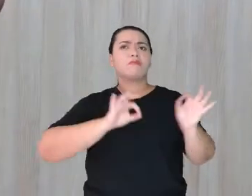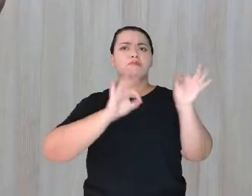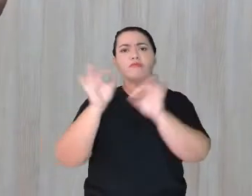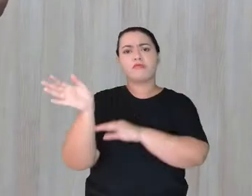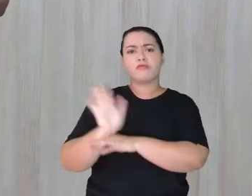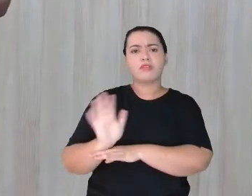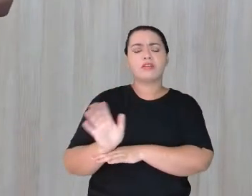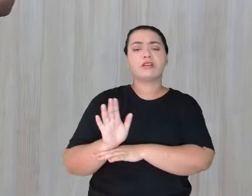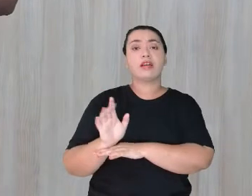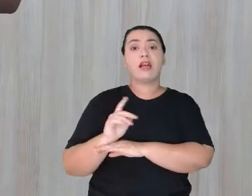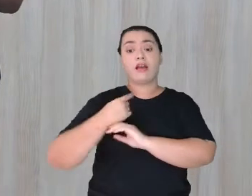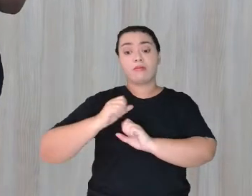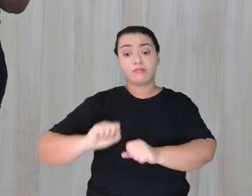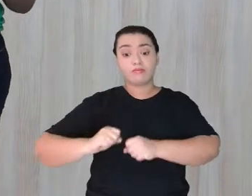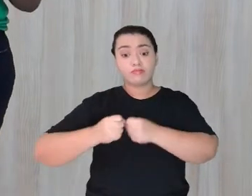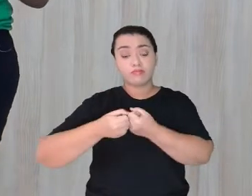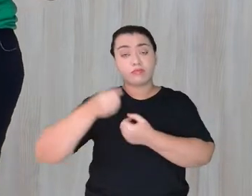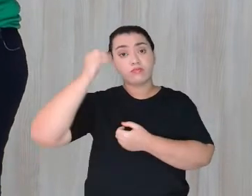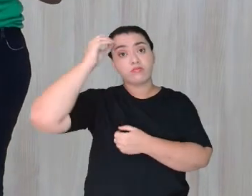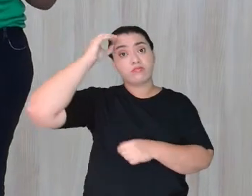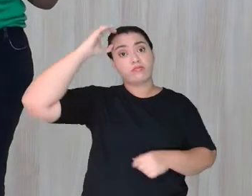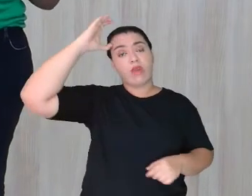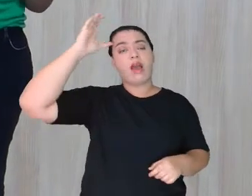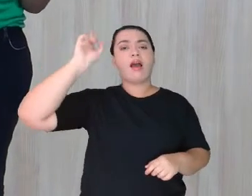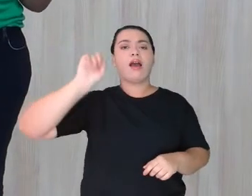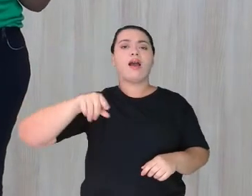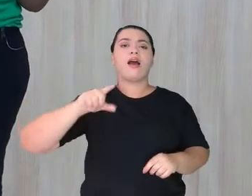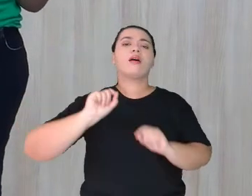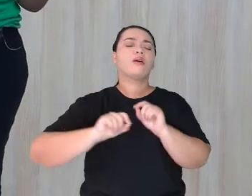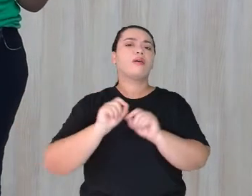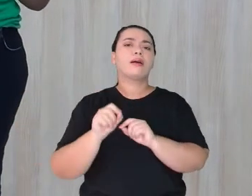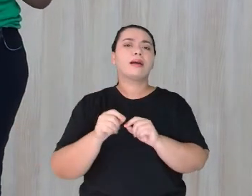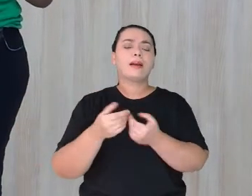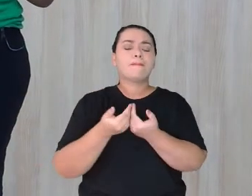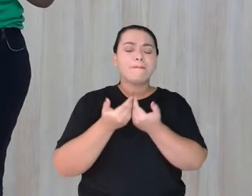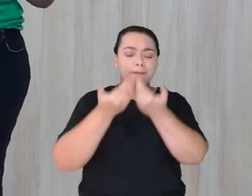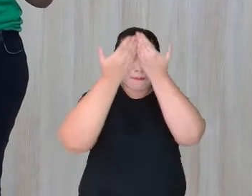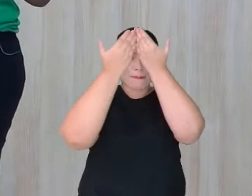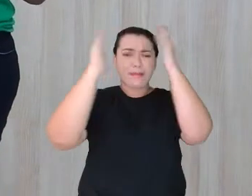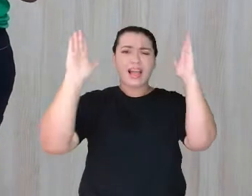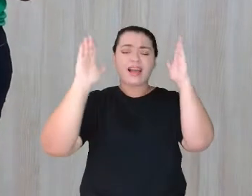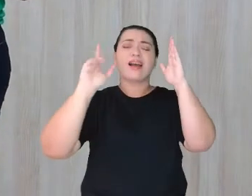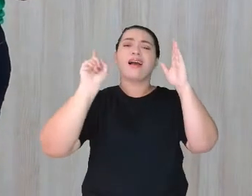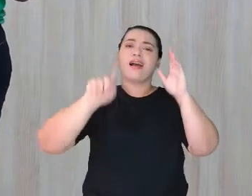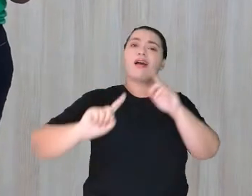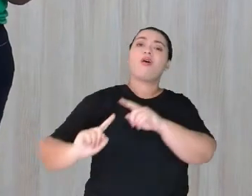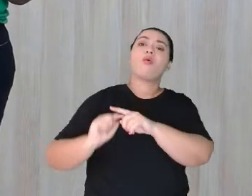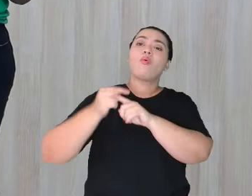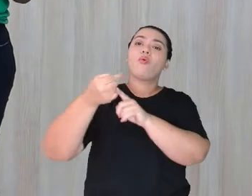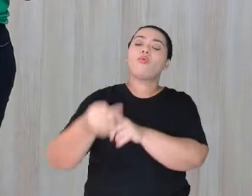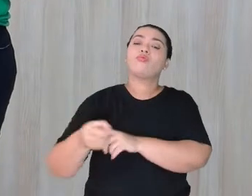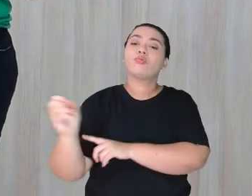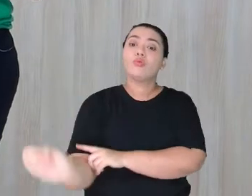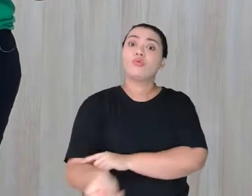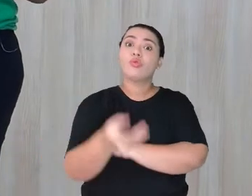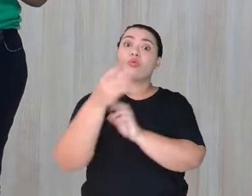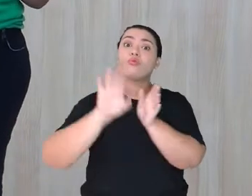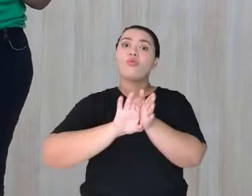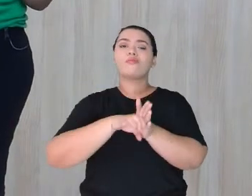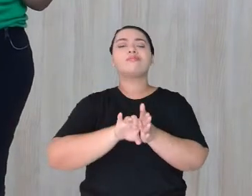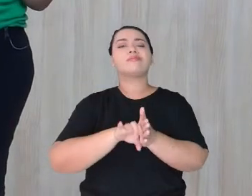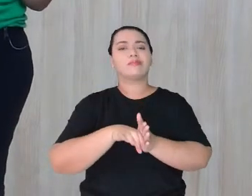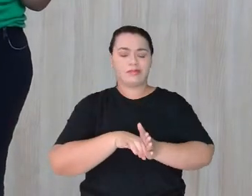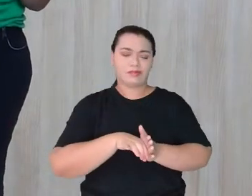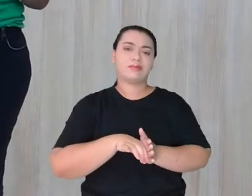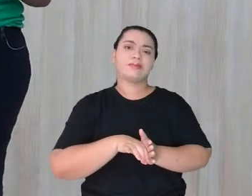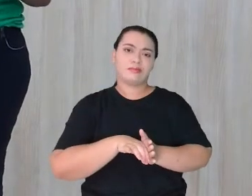fortalece intelectualmente, a gente está quebrando os nossos preconceitos e criando outros conceitos. A gente está abrindo a